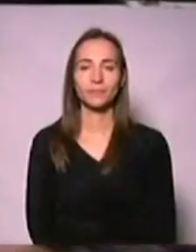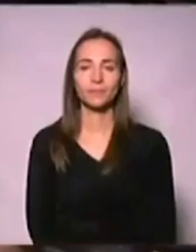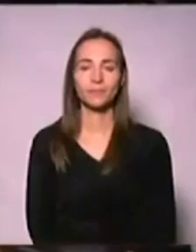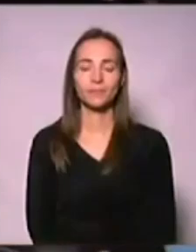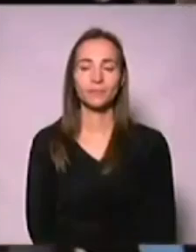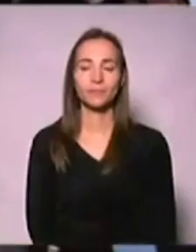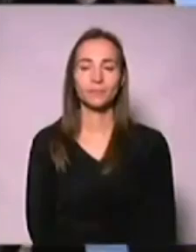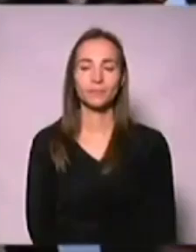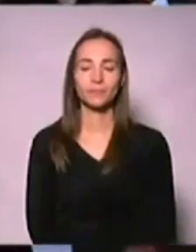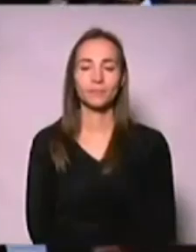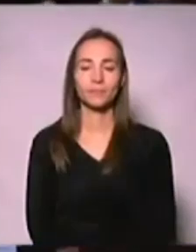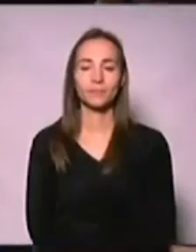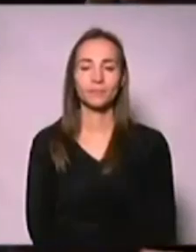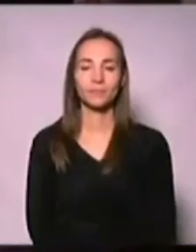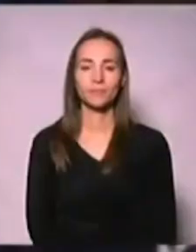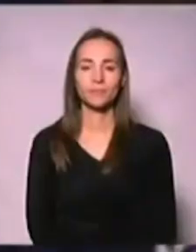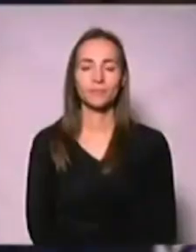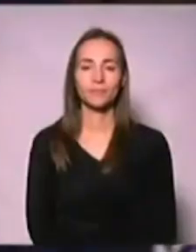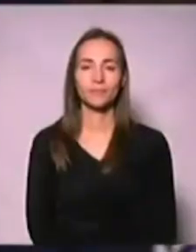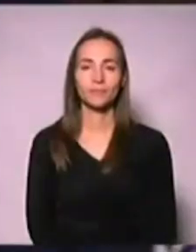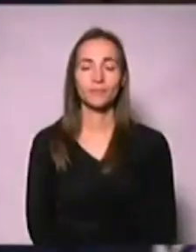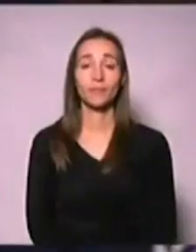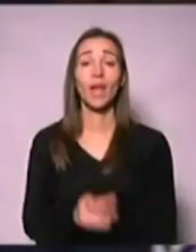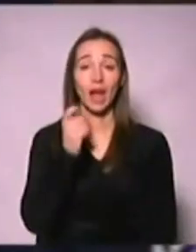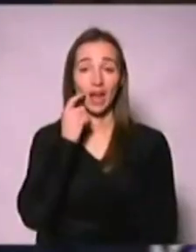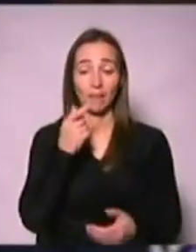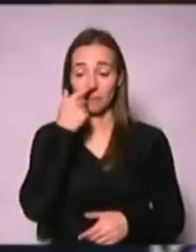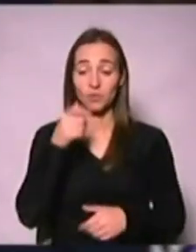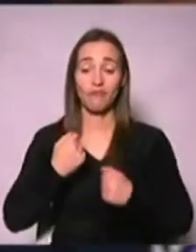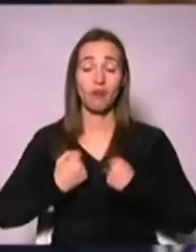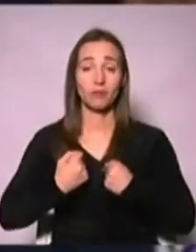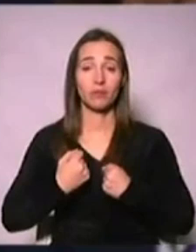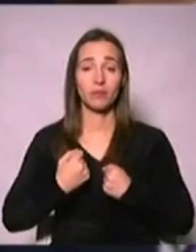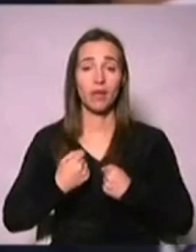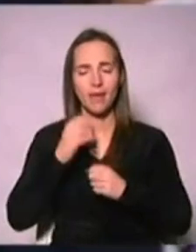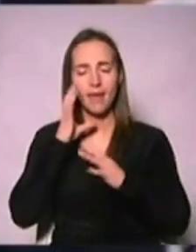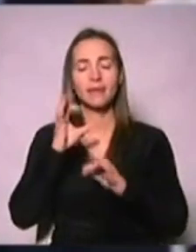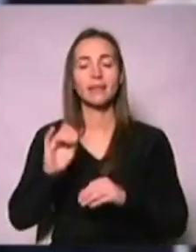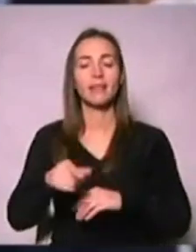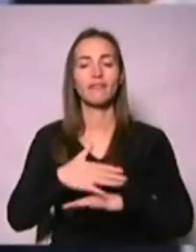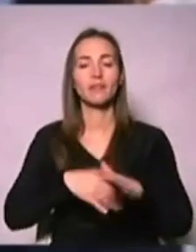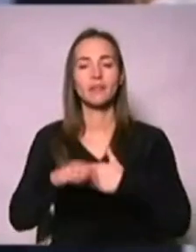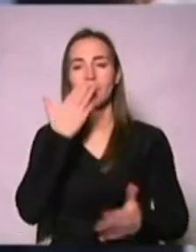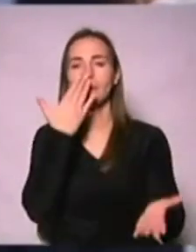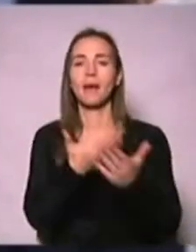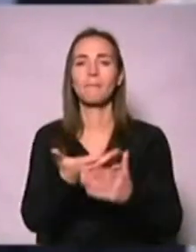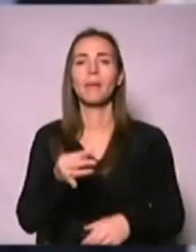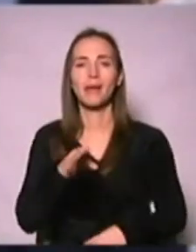E aí e quem é forte é assim mesmo tem que fazer perante os estilistas